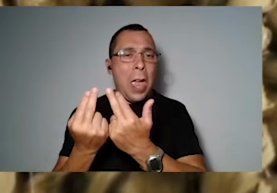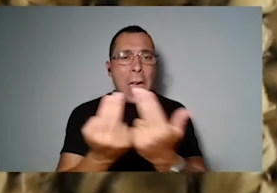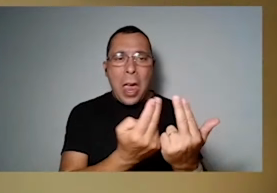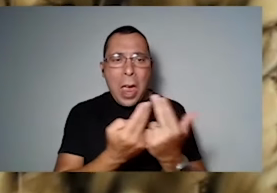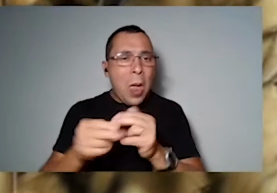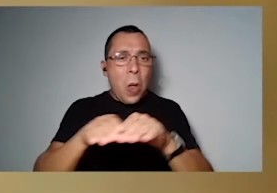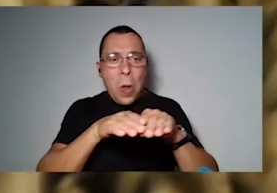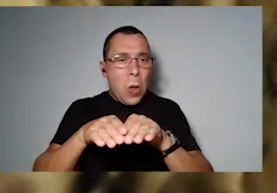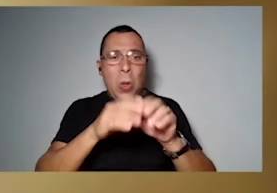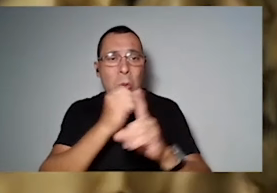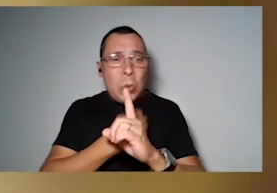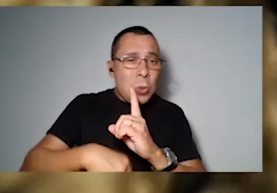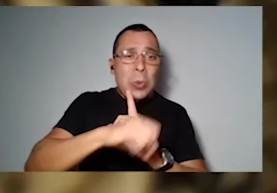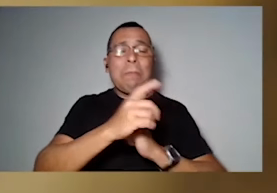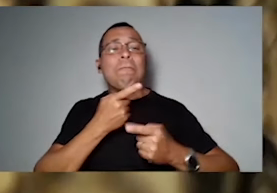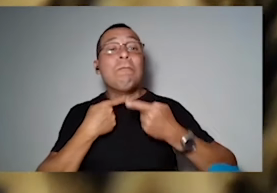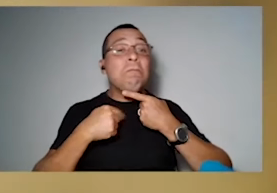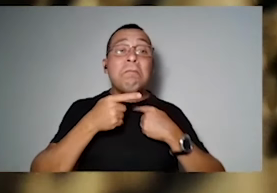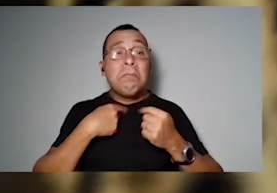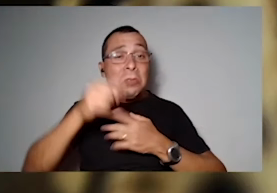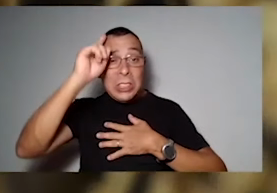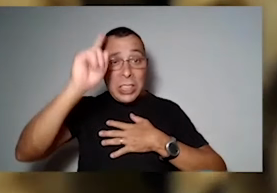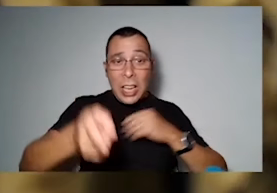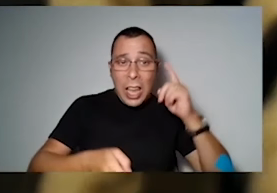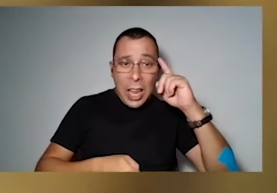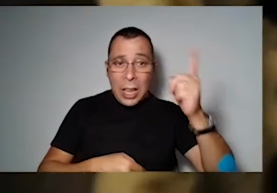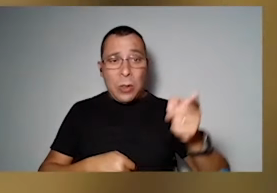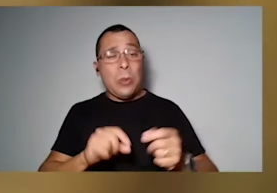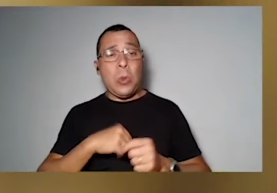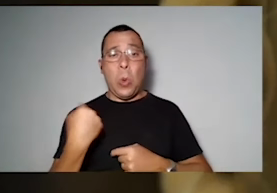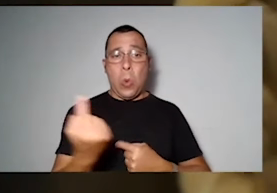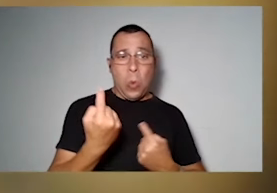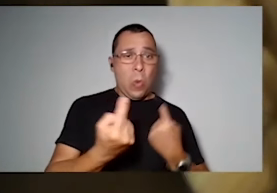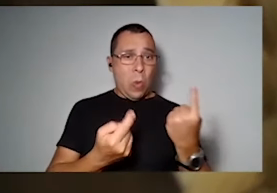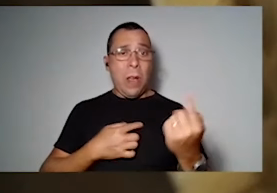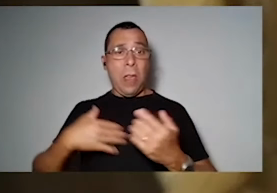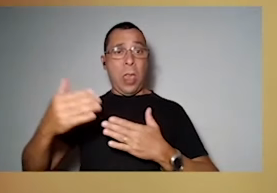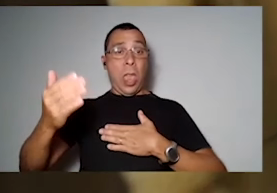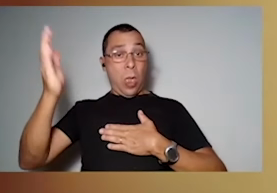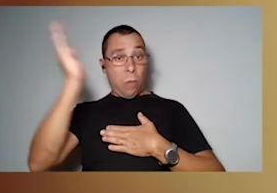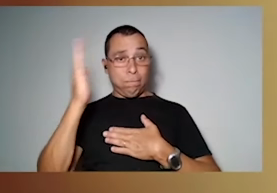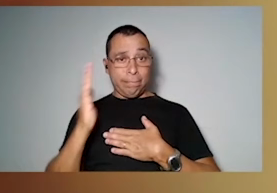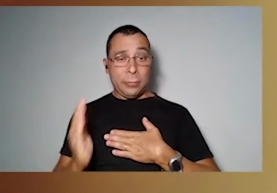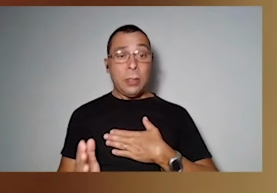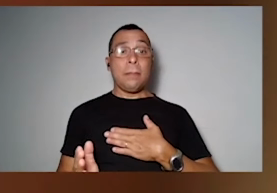a igualdade racial. Desejos, direitos, sou um avô.